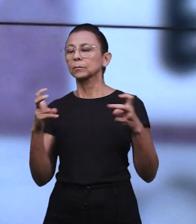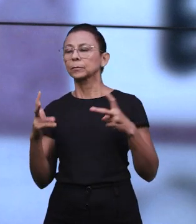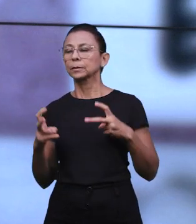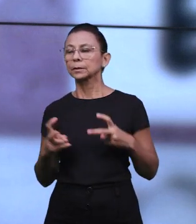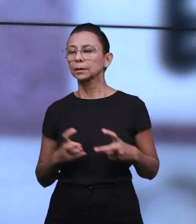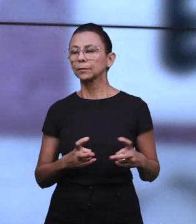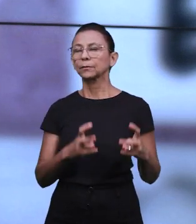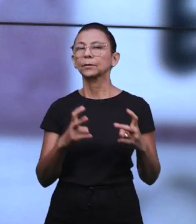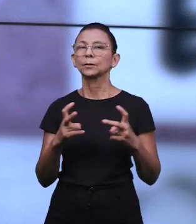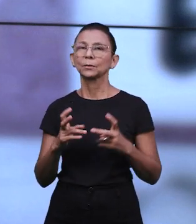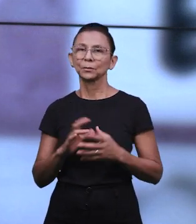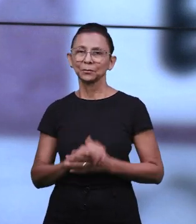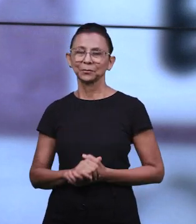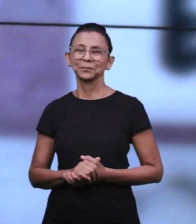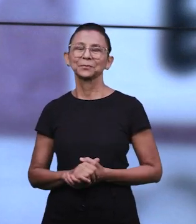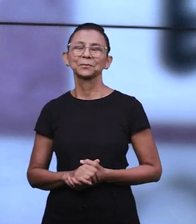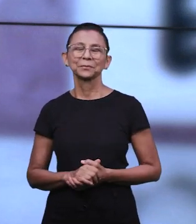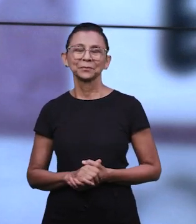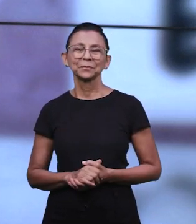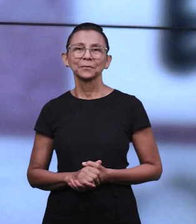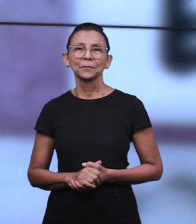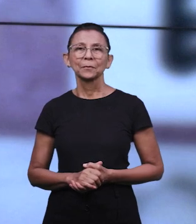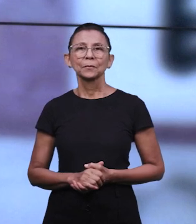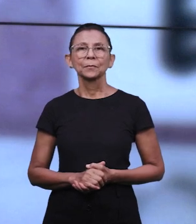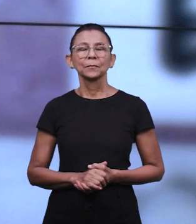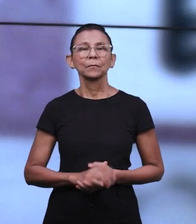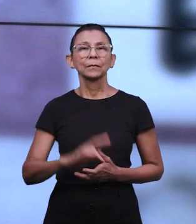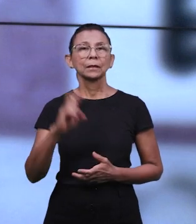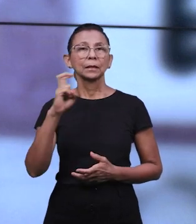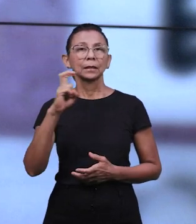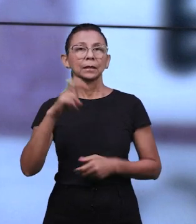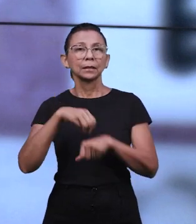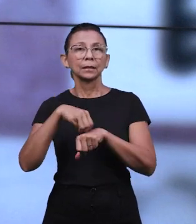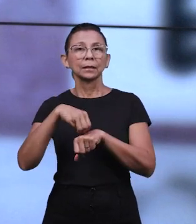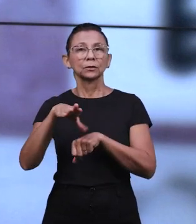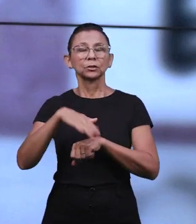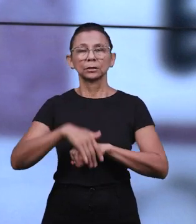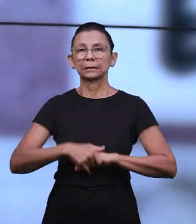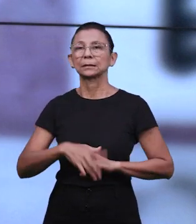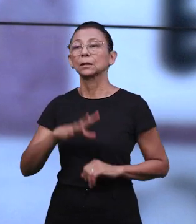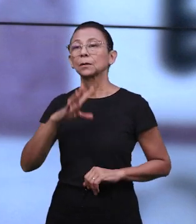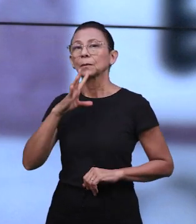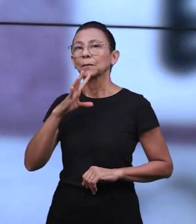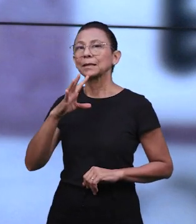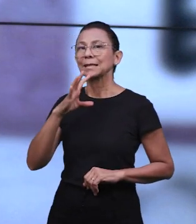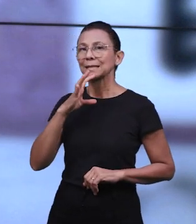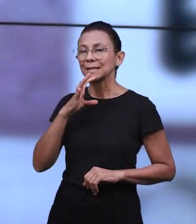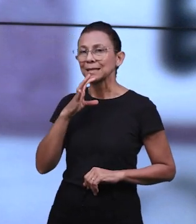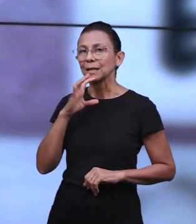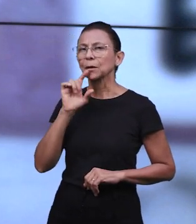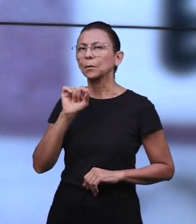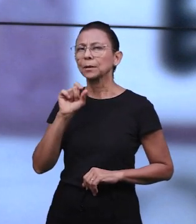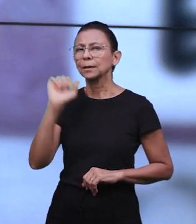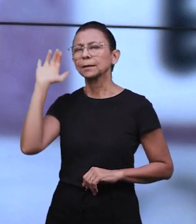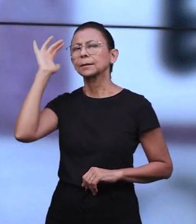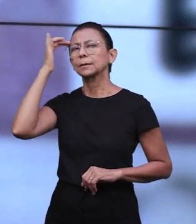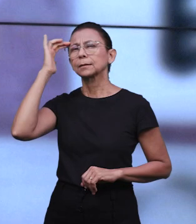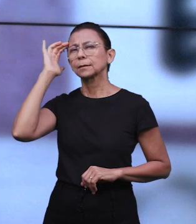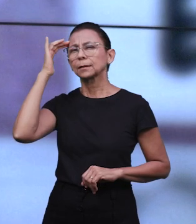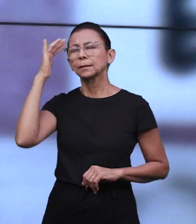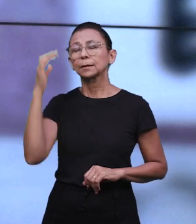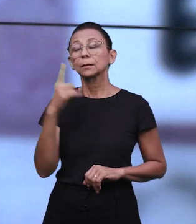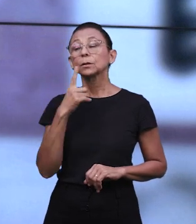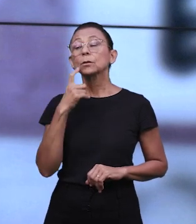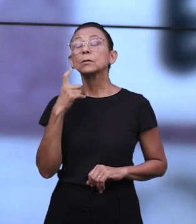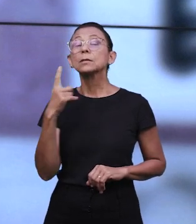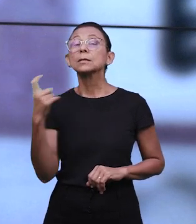permanência para fortalecer o hábito. A quinta dica é conhecer. Também precisamos entender quais